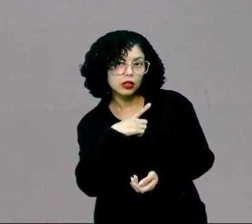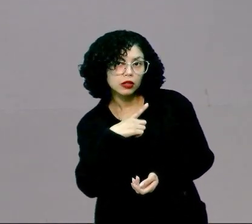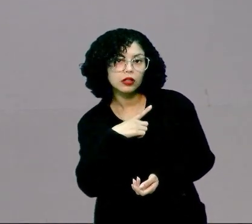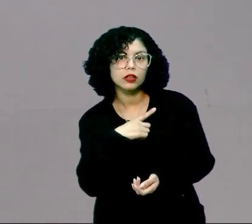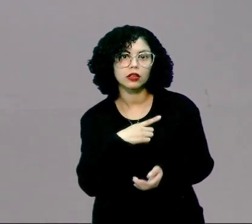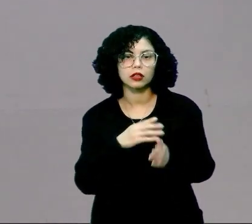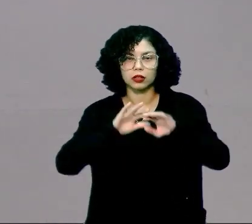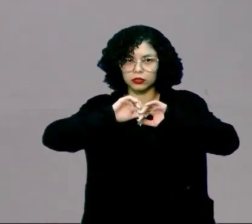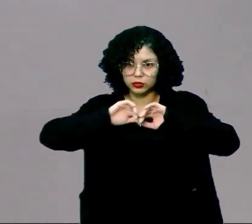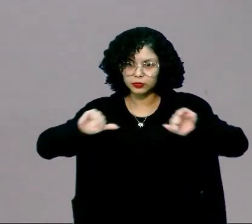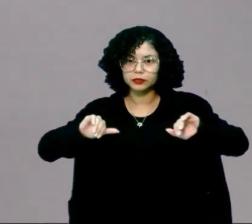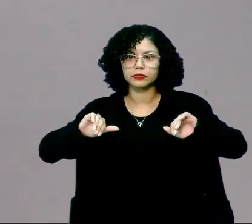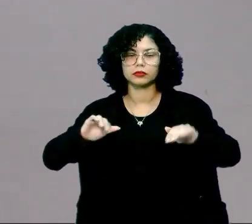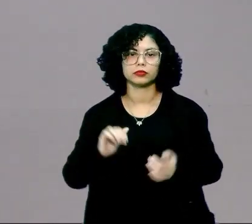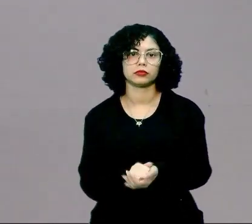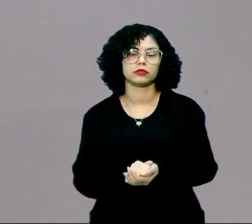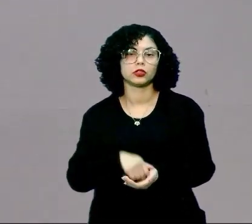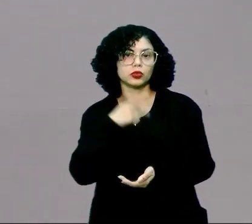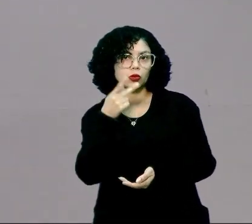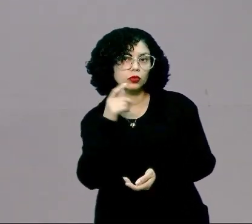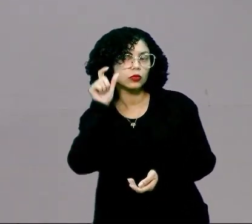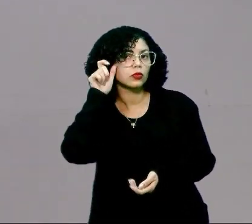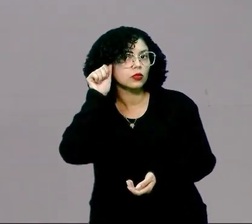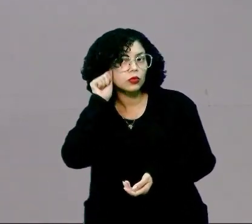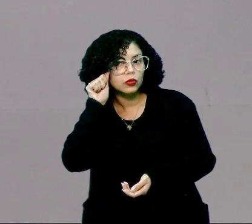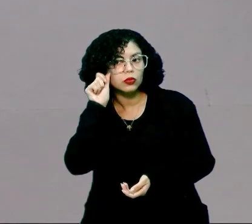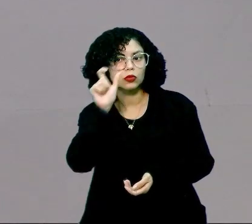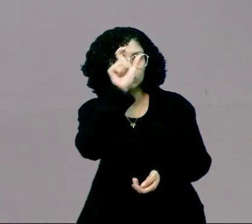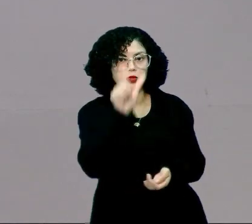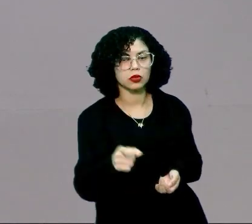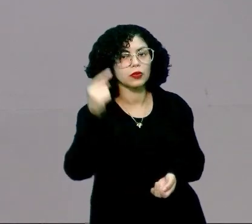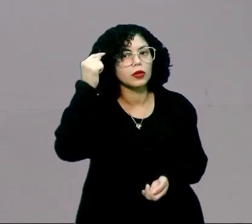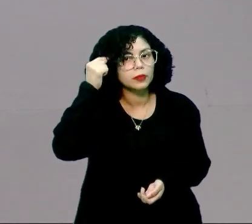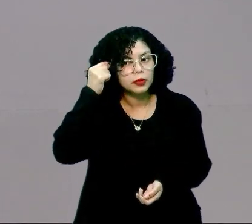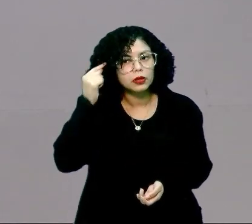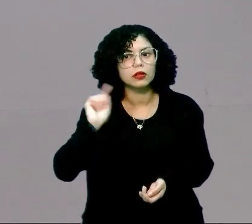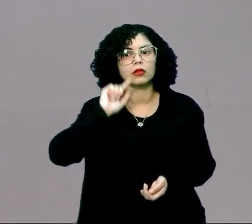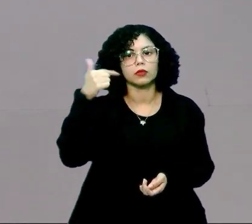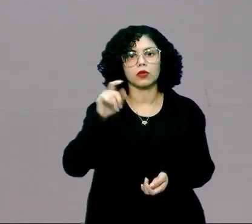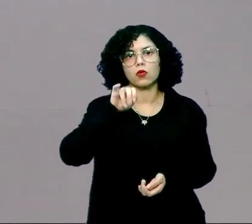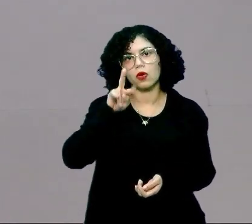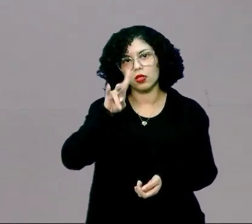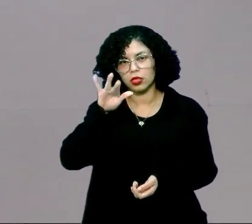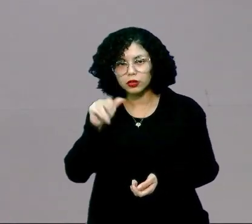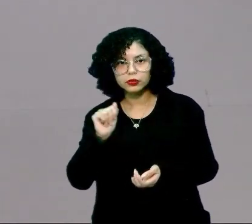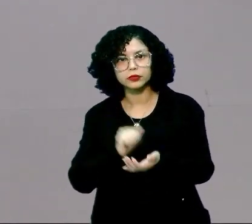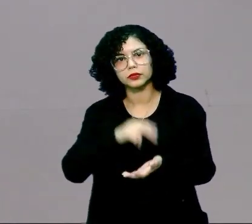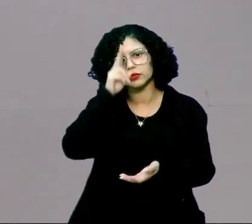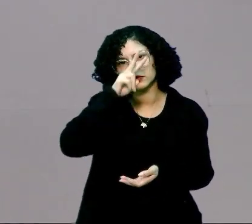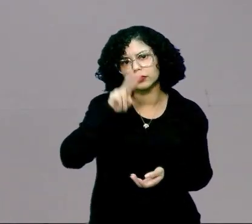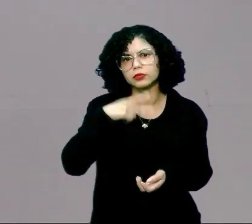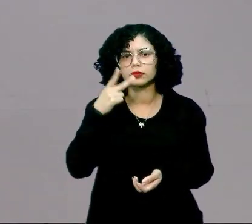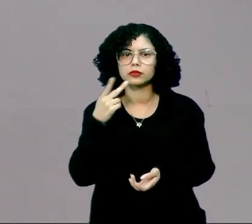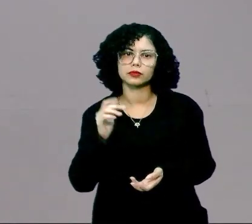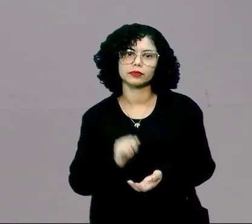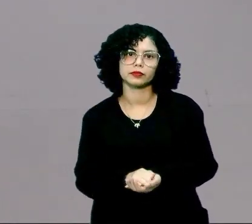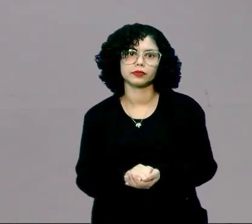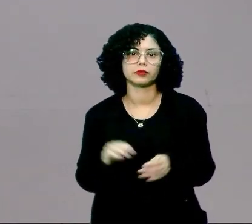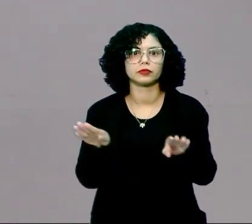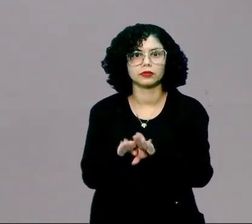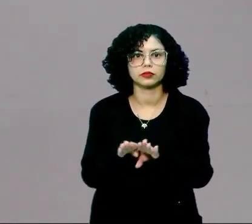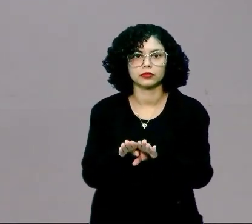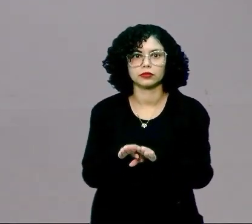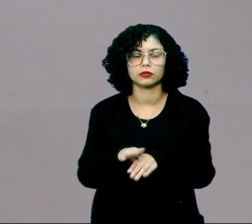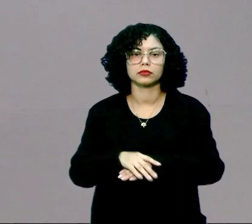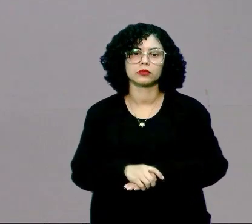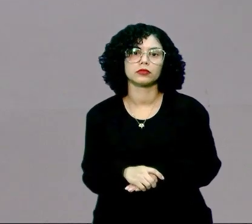essa separação do que o autor, né, do que ele pensa para o eu lírico. Aí lembra que a gente falava sobre eu lírico,